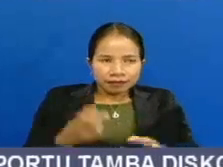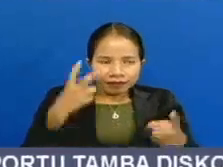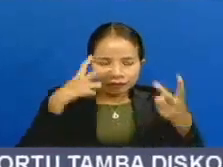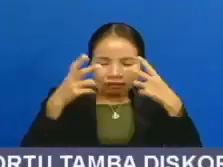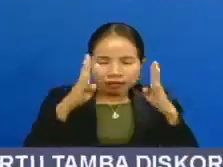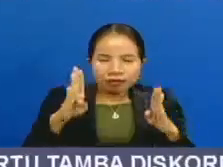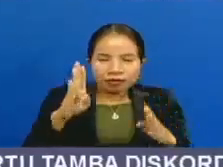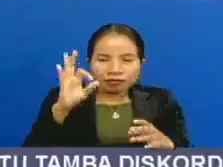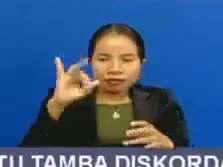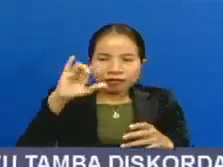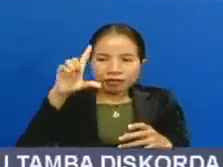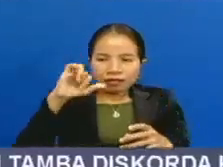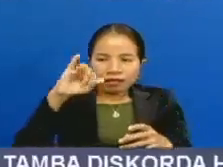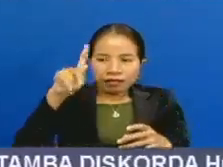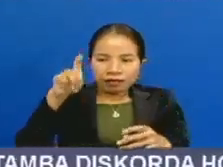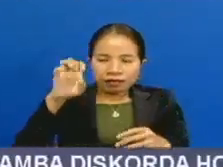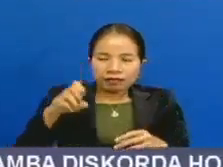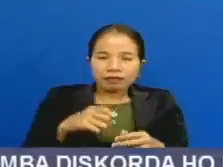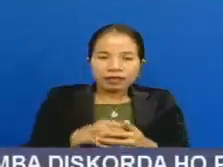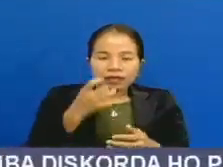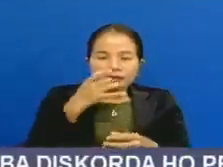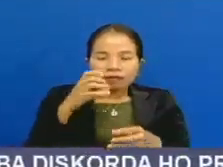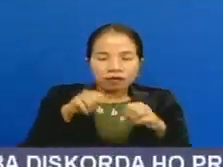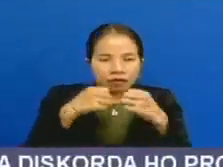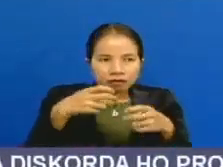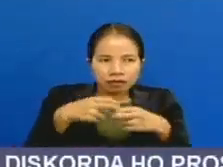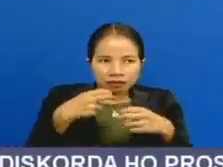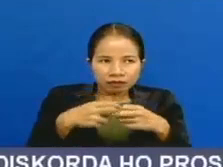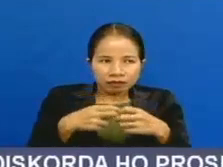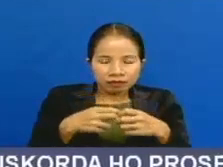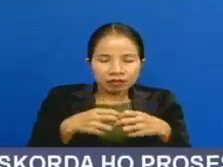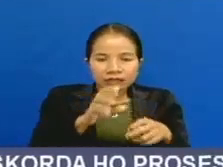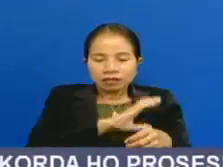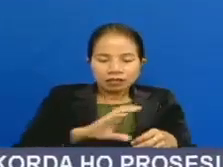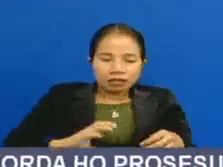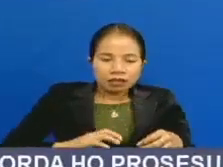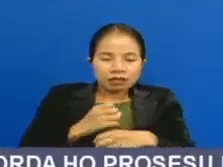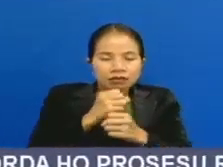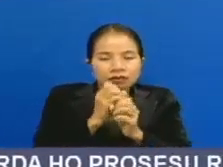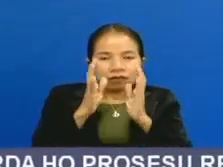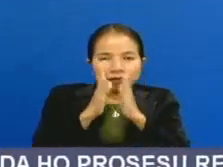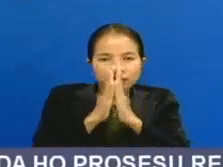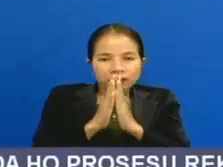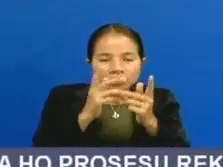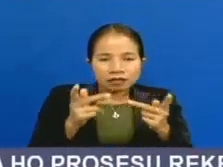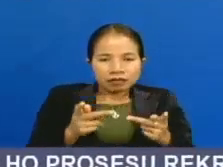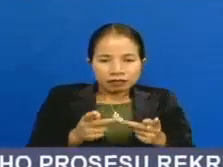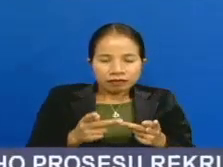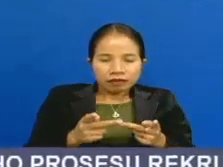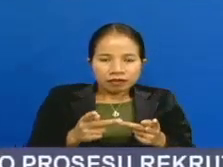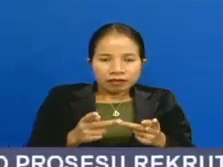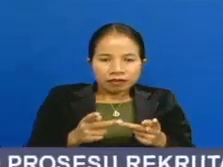Visitante Felipe Caldeira confirma, lampo la funciona prejudica a Saranicira a tohalo devoção e a Jardim Nossa